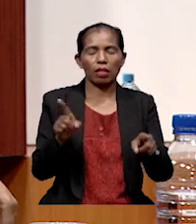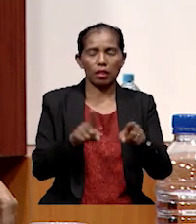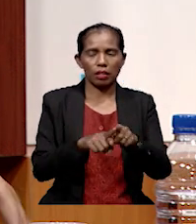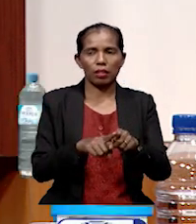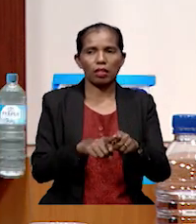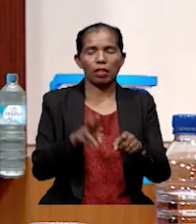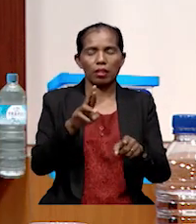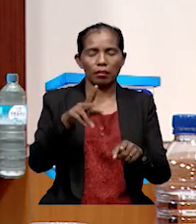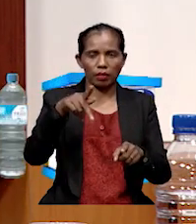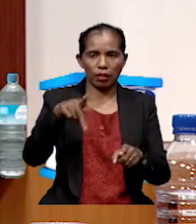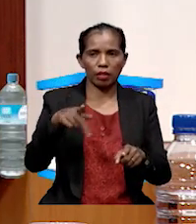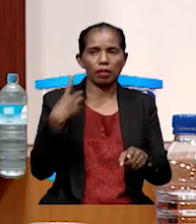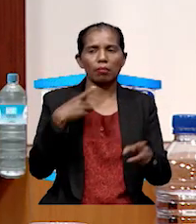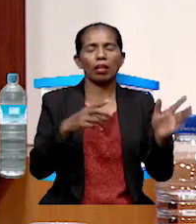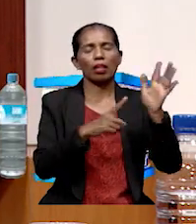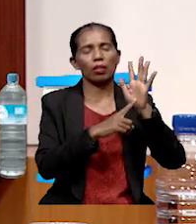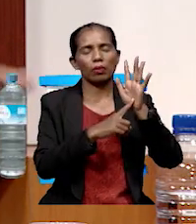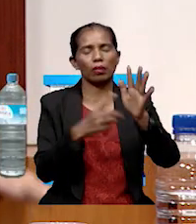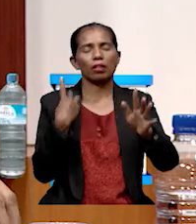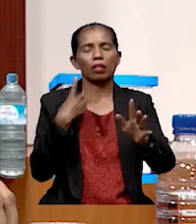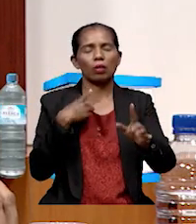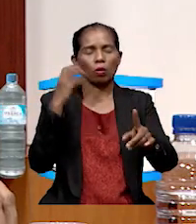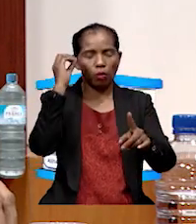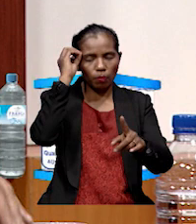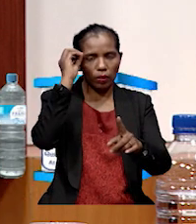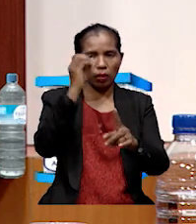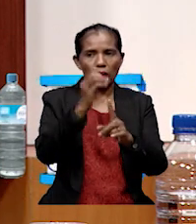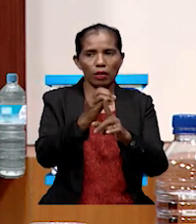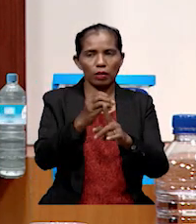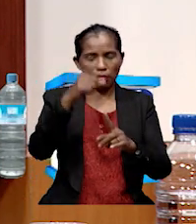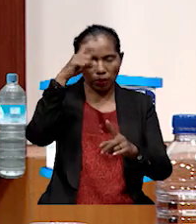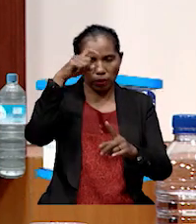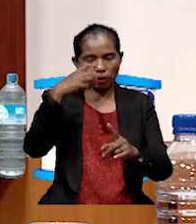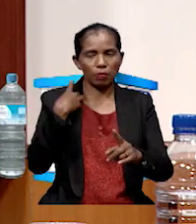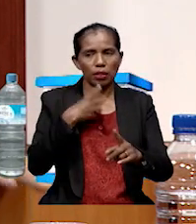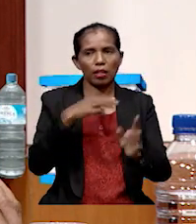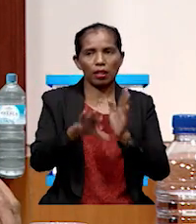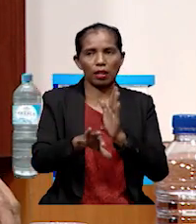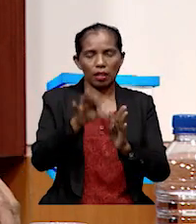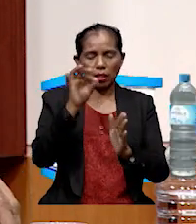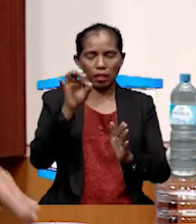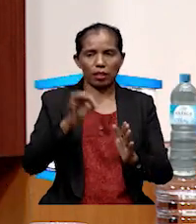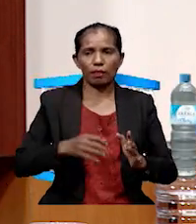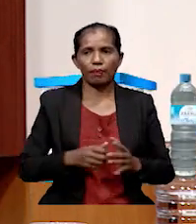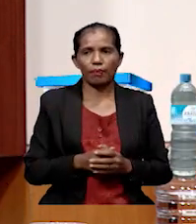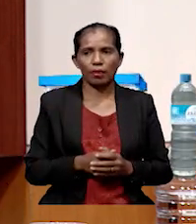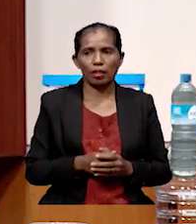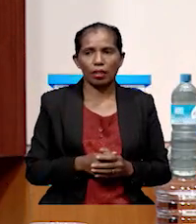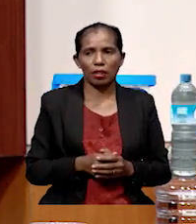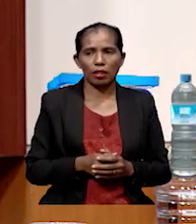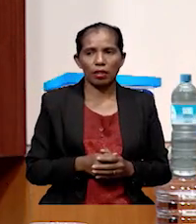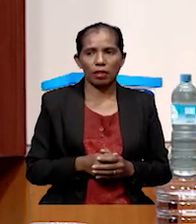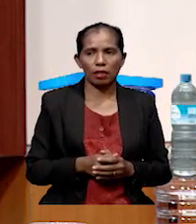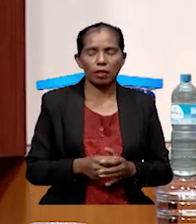e também já estou e tenho a opinião, mas tem que me ir a nona, mesmo e